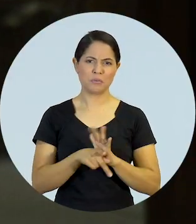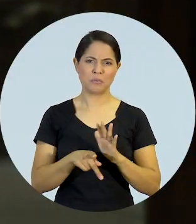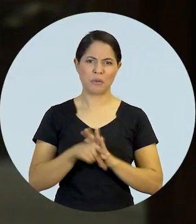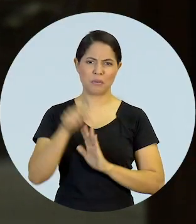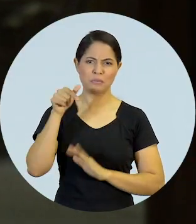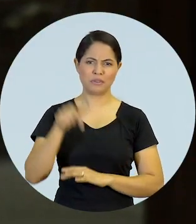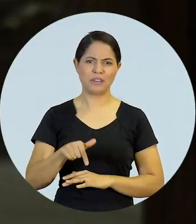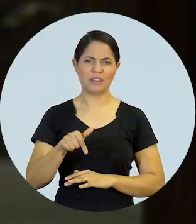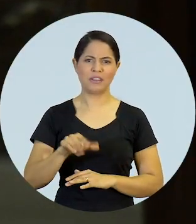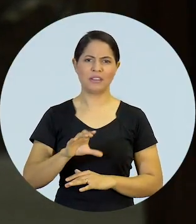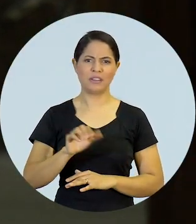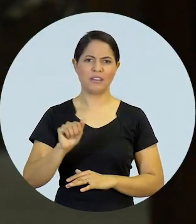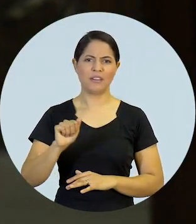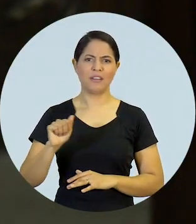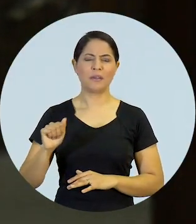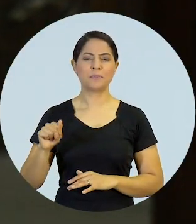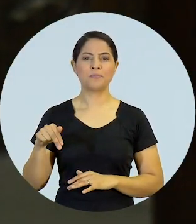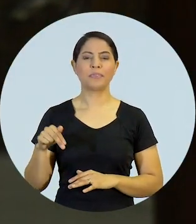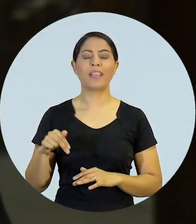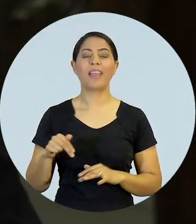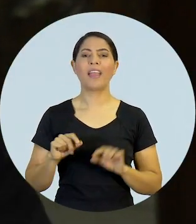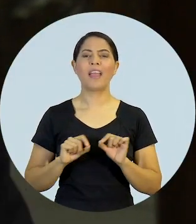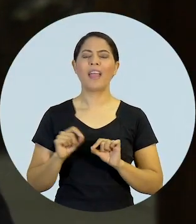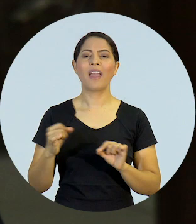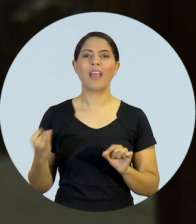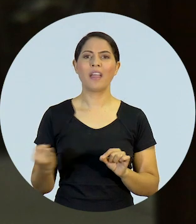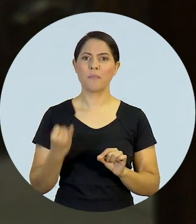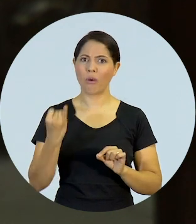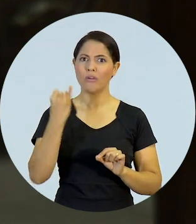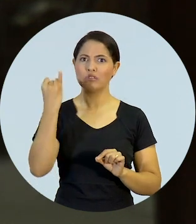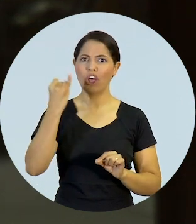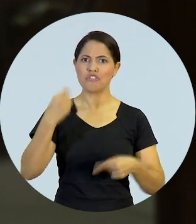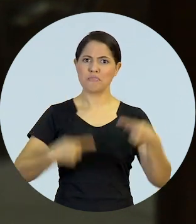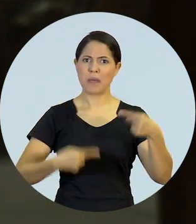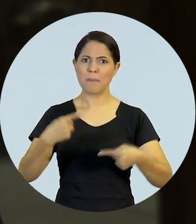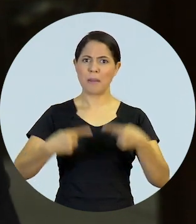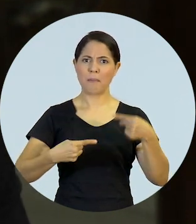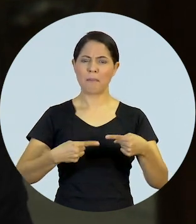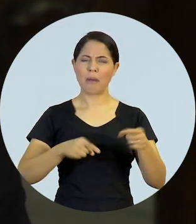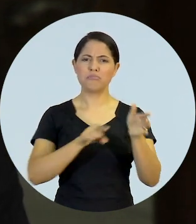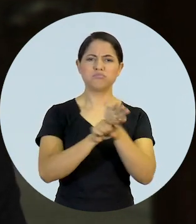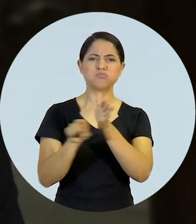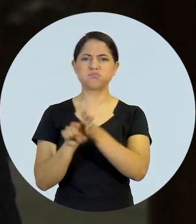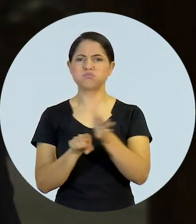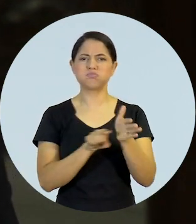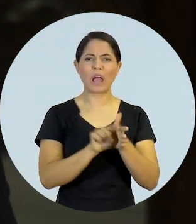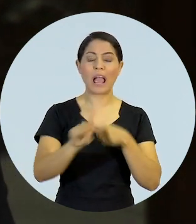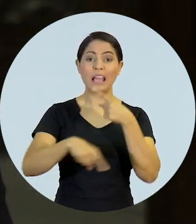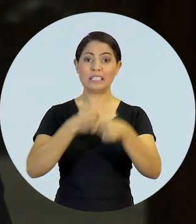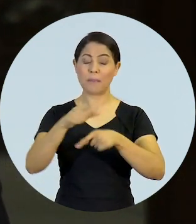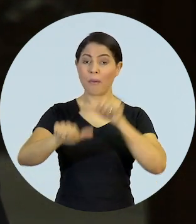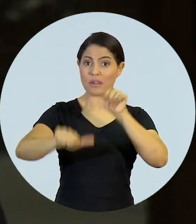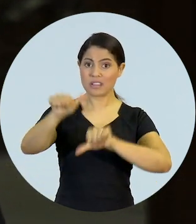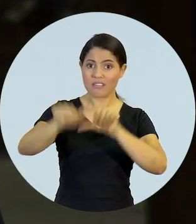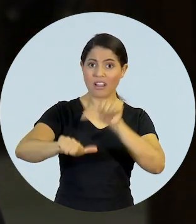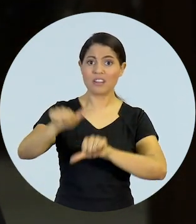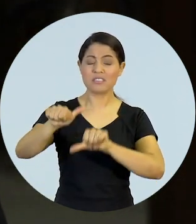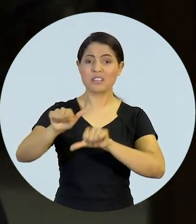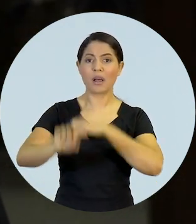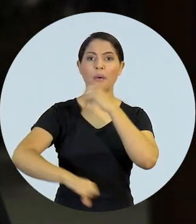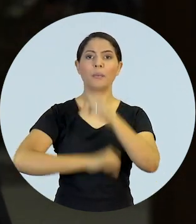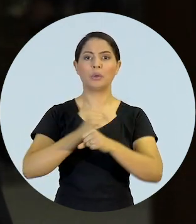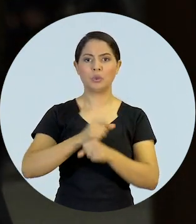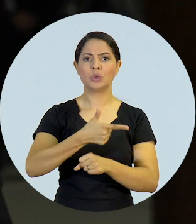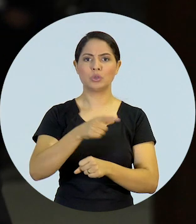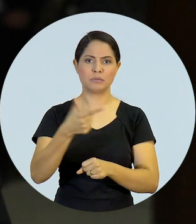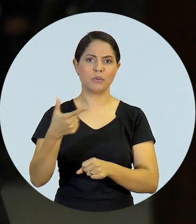Caixa, vejo que tem muitos temas para a gente debater, questionar e depois apurar